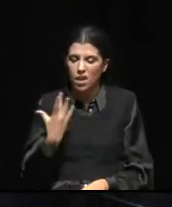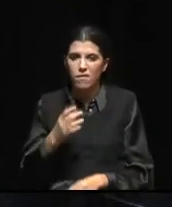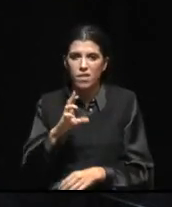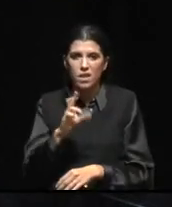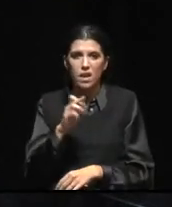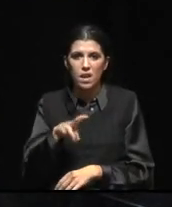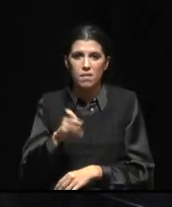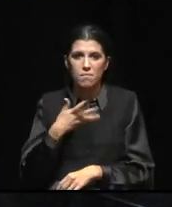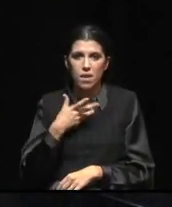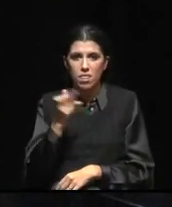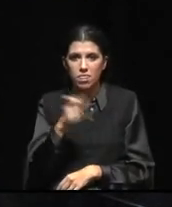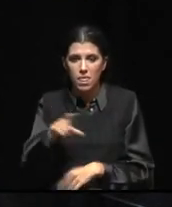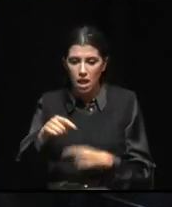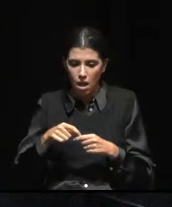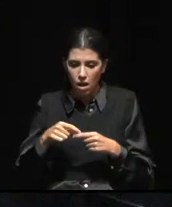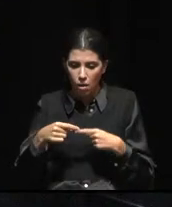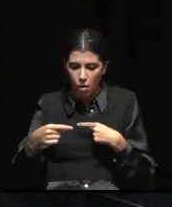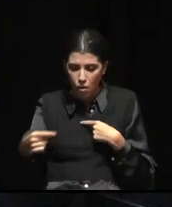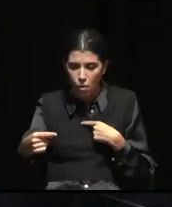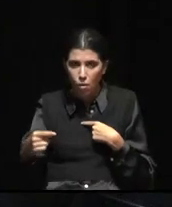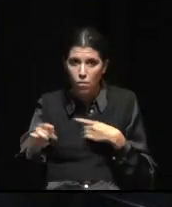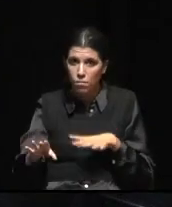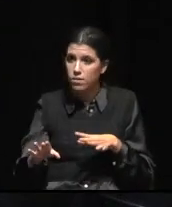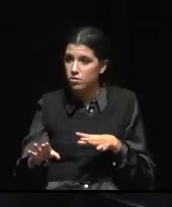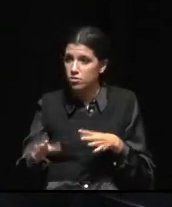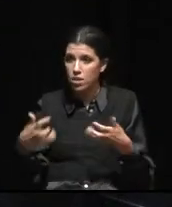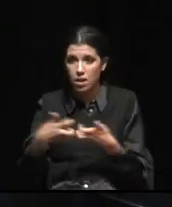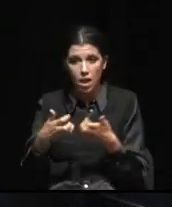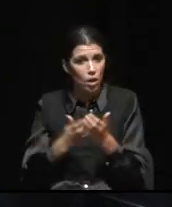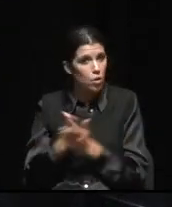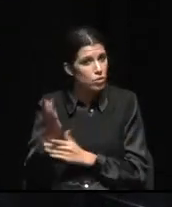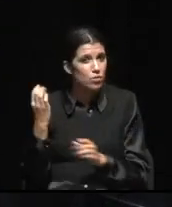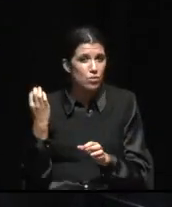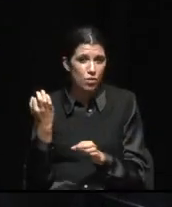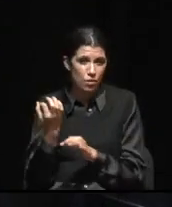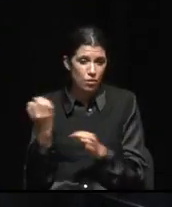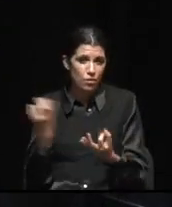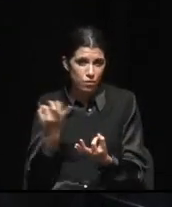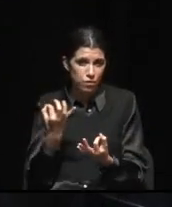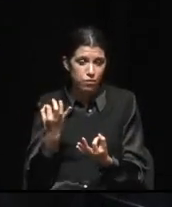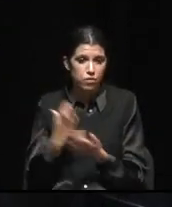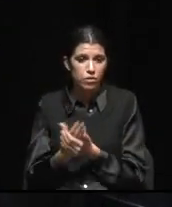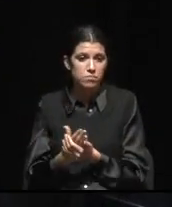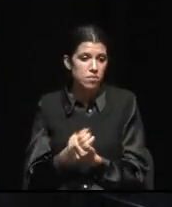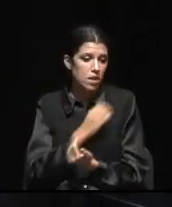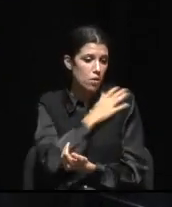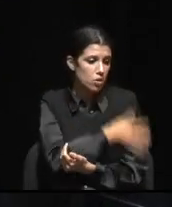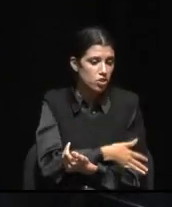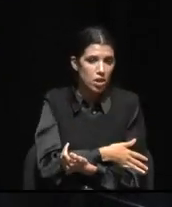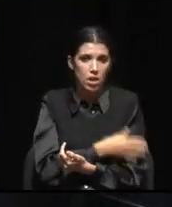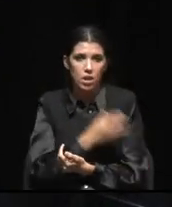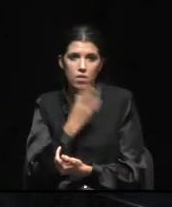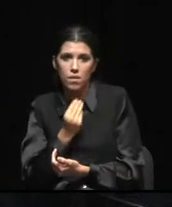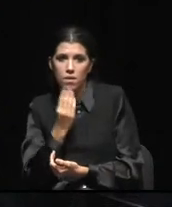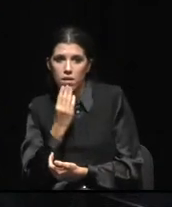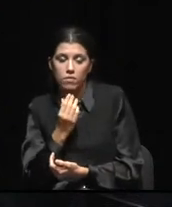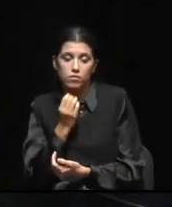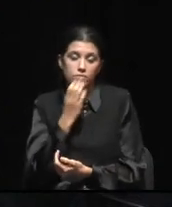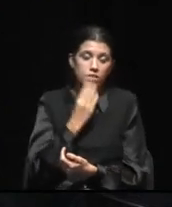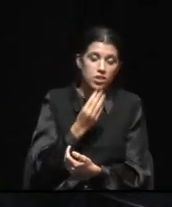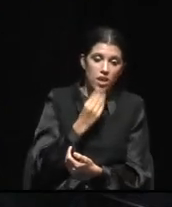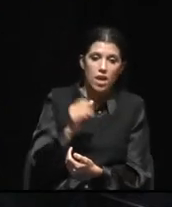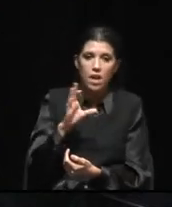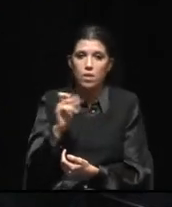ramadão sem que essa resolução tenha sido implementada é extremamente grave quer Israel quer o am mais não tenham respeitado os termos da